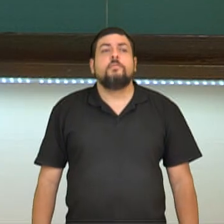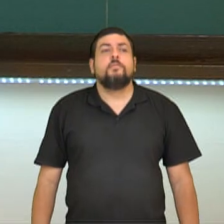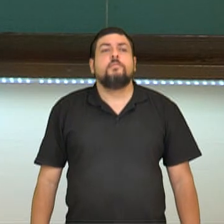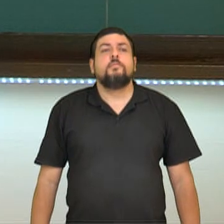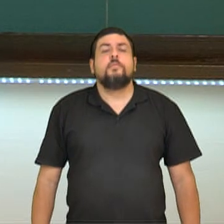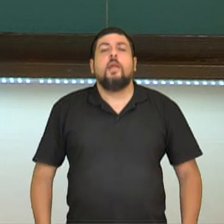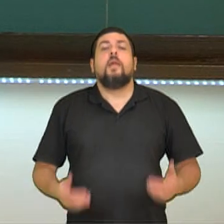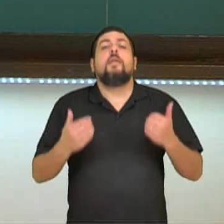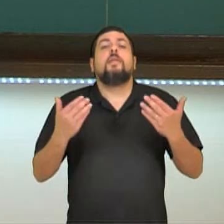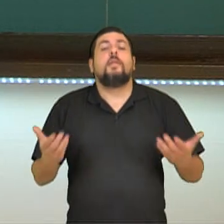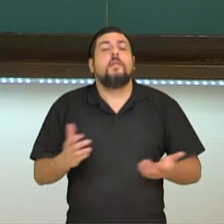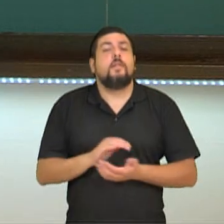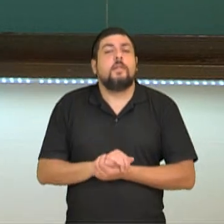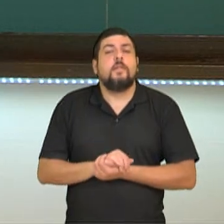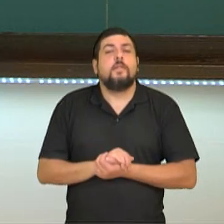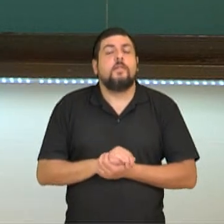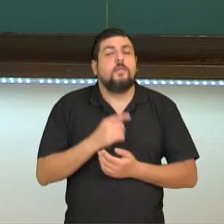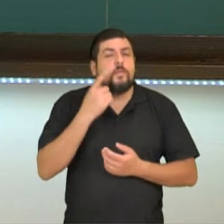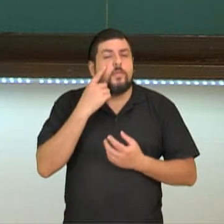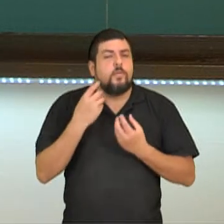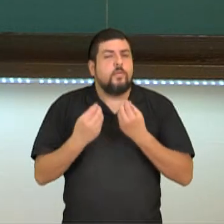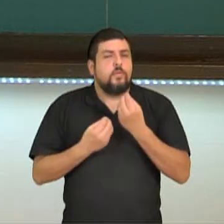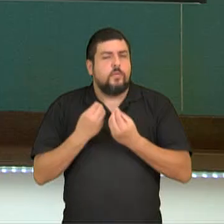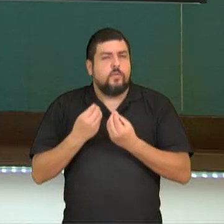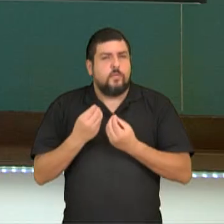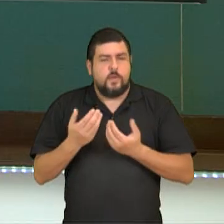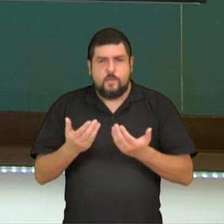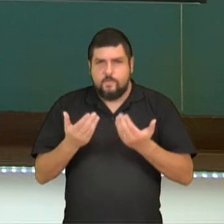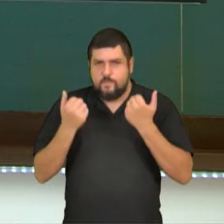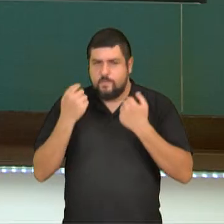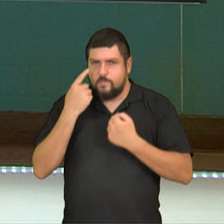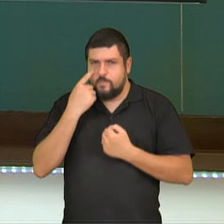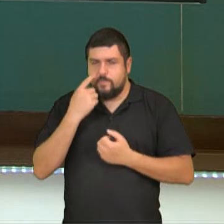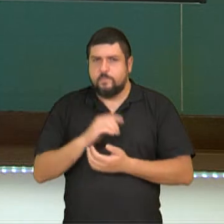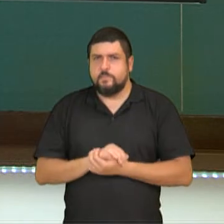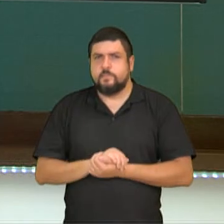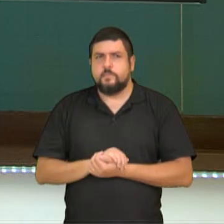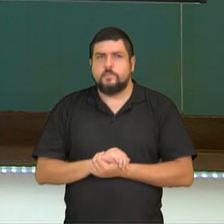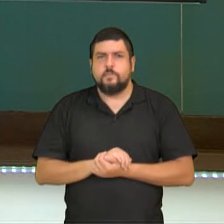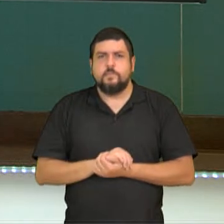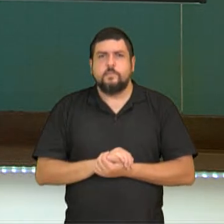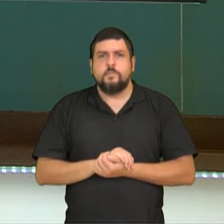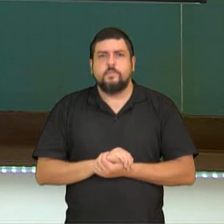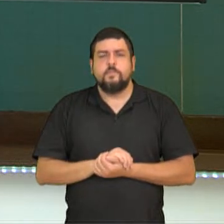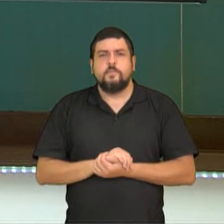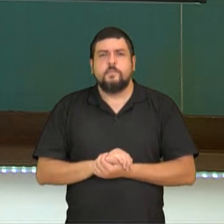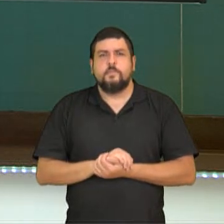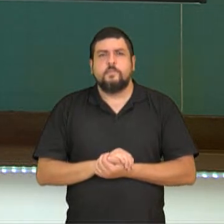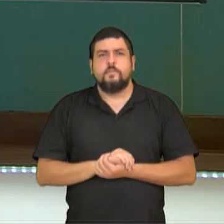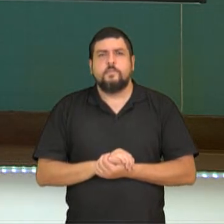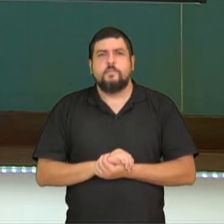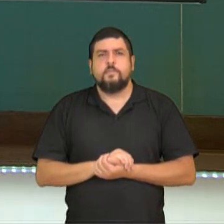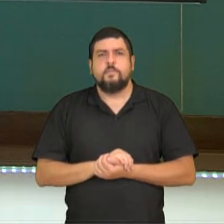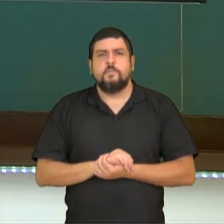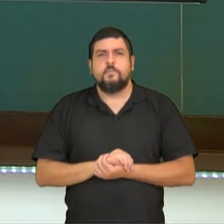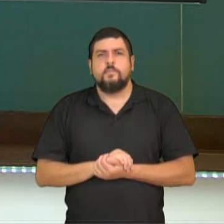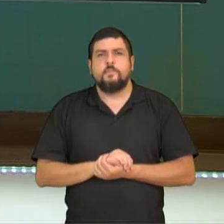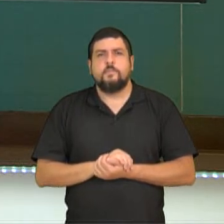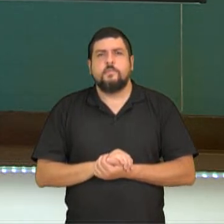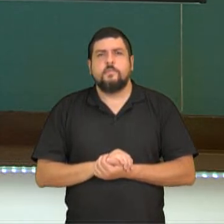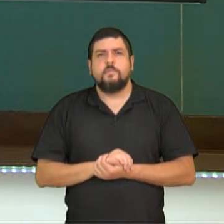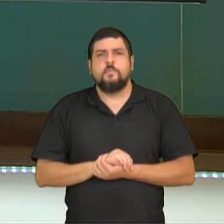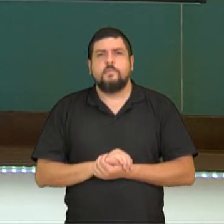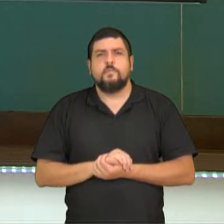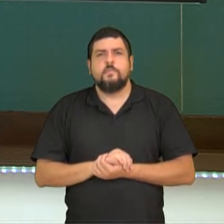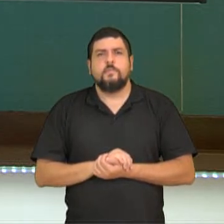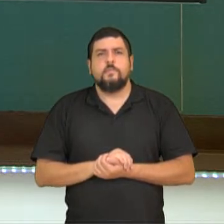E aí, galerinha? Então, acompanhe aqui com a professora, olha só, né? Então, né? O que a gente pode concluir